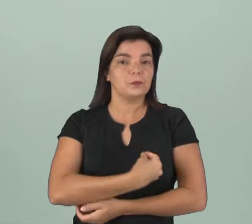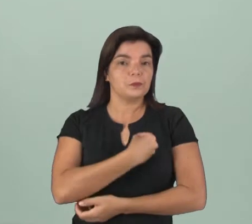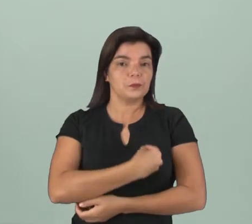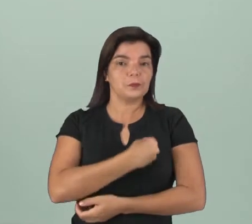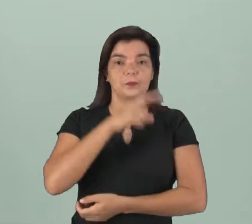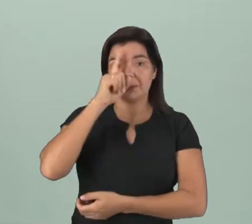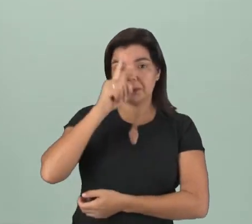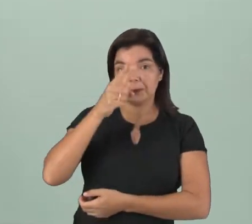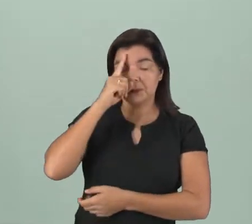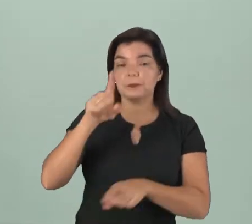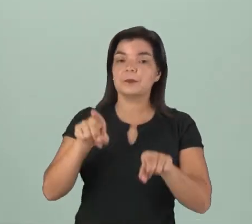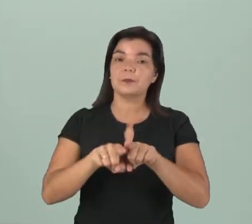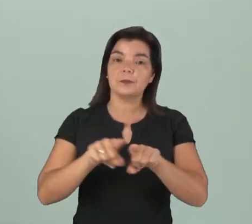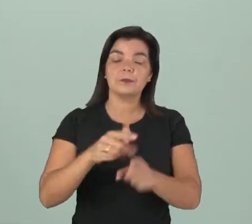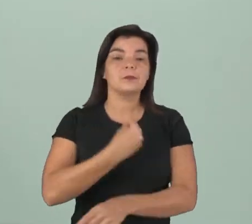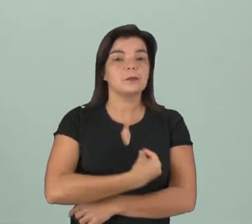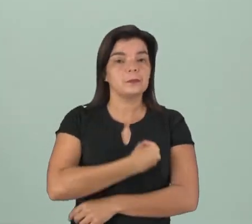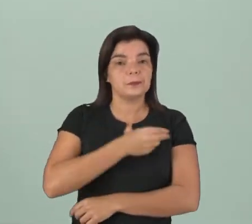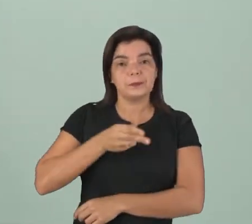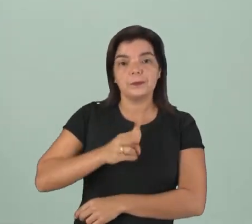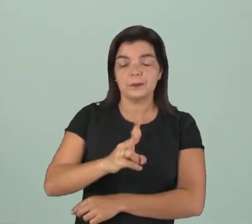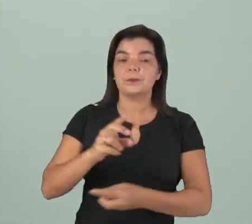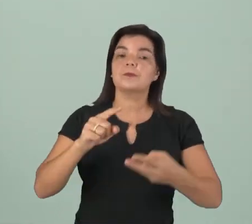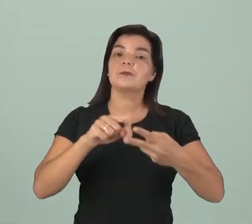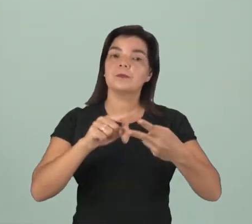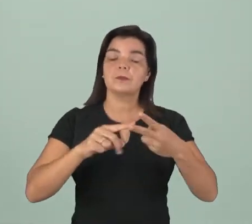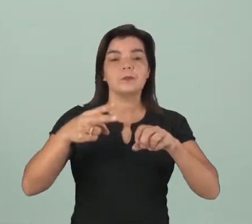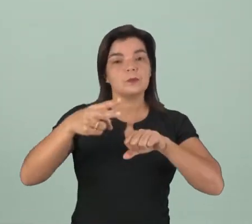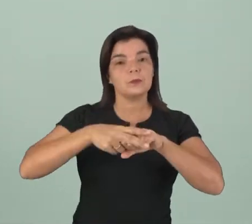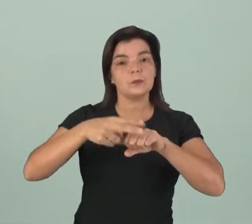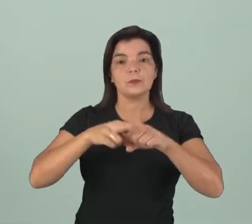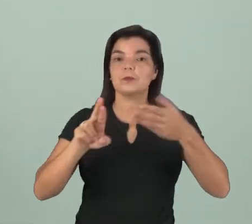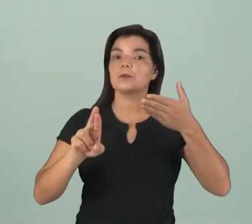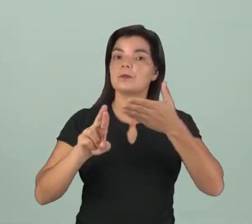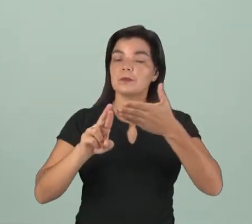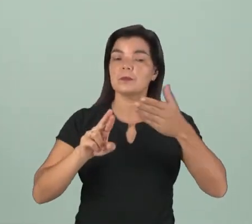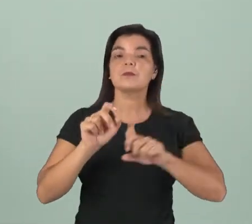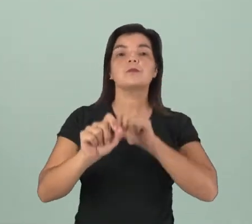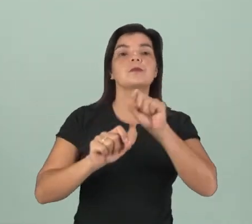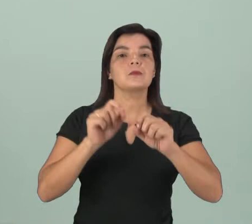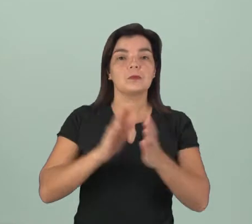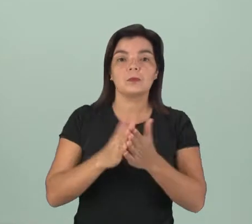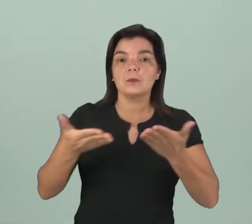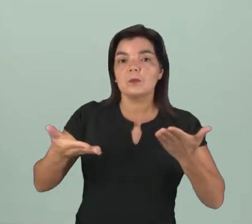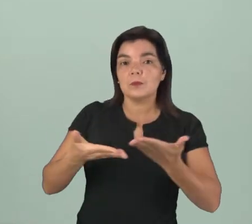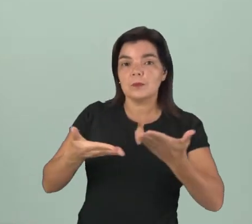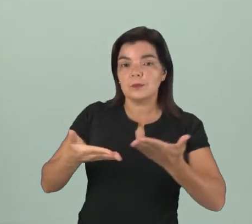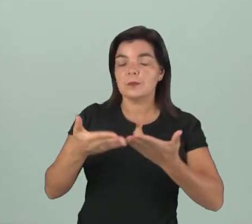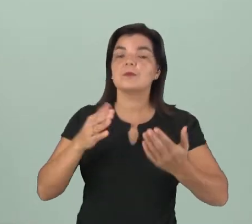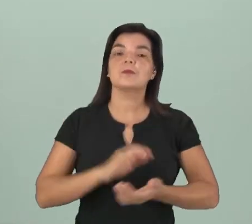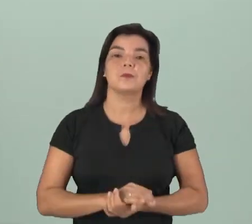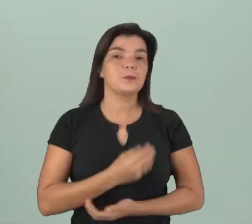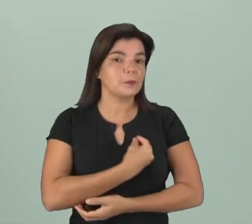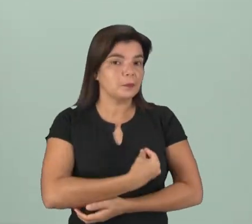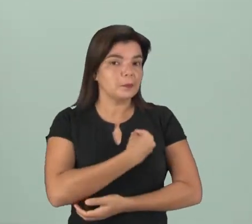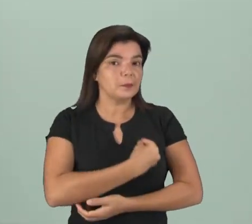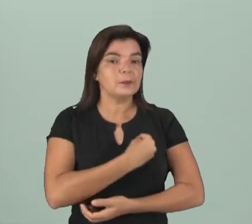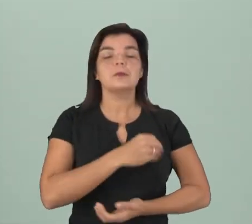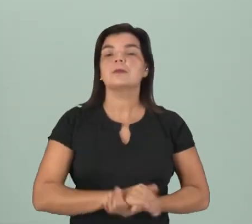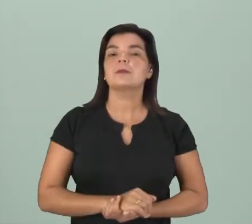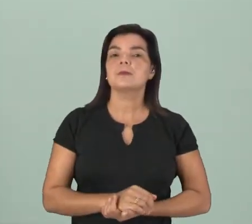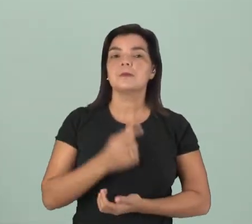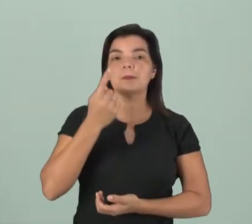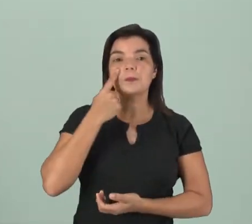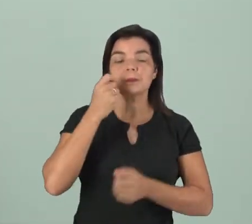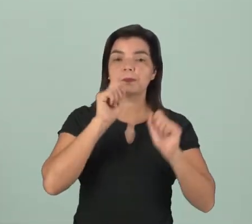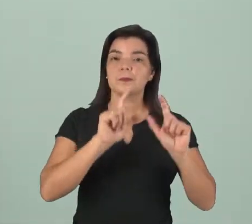do indicativo e presente contínuo. São esses verbos que se referem ao agora, ao hoje, ao presente. Então,